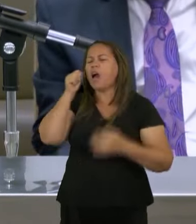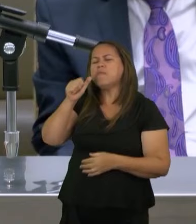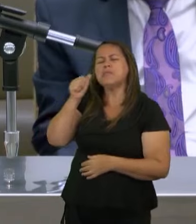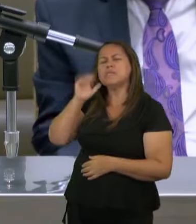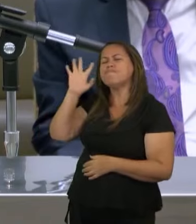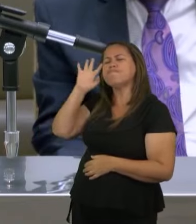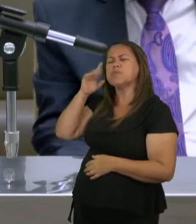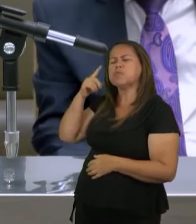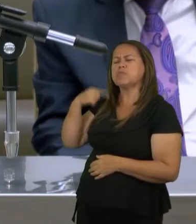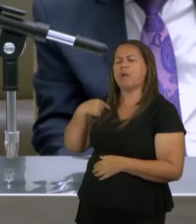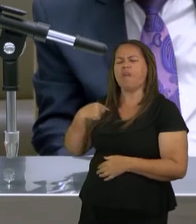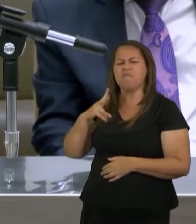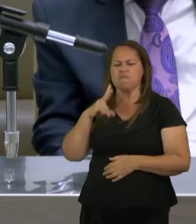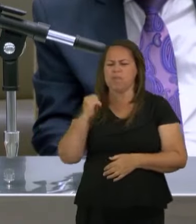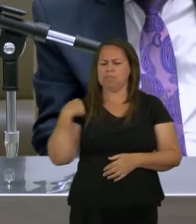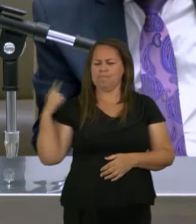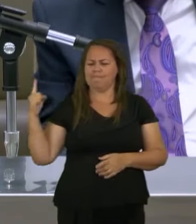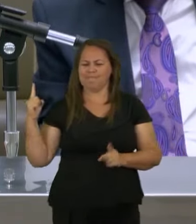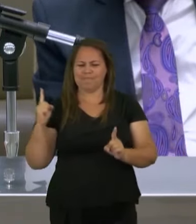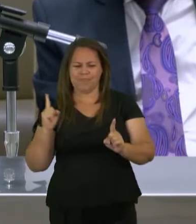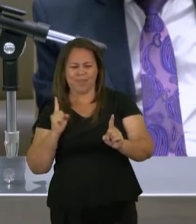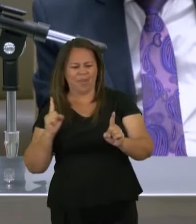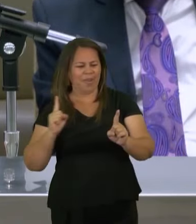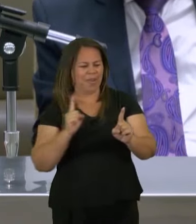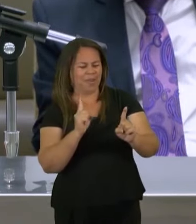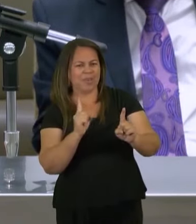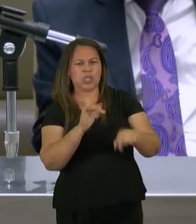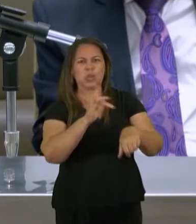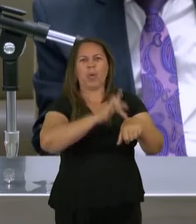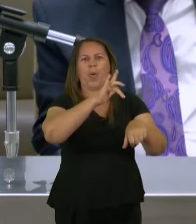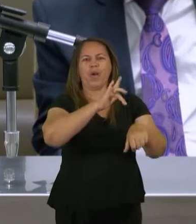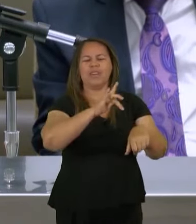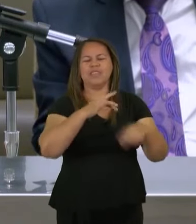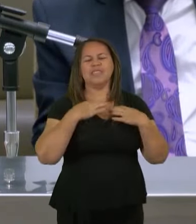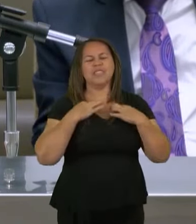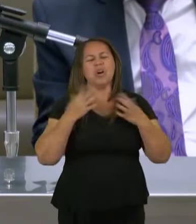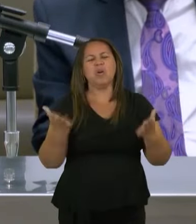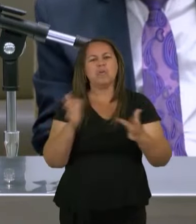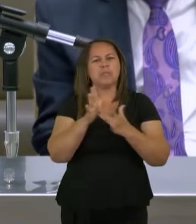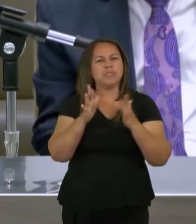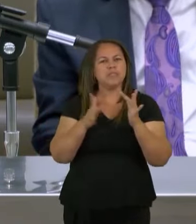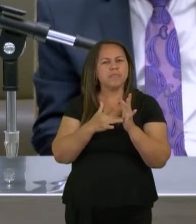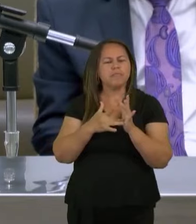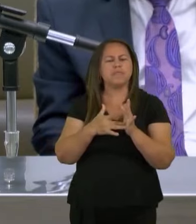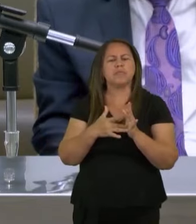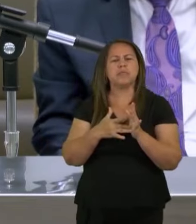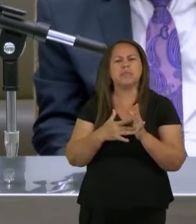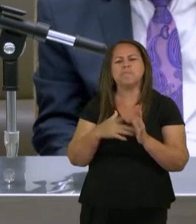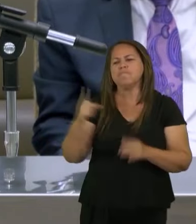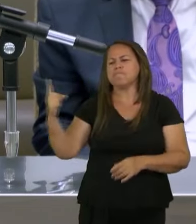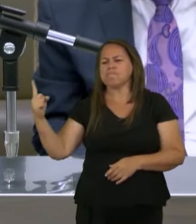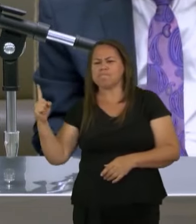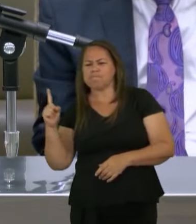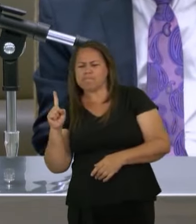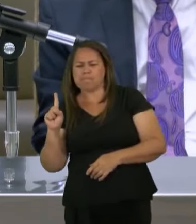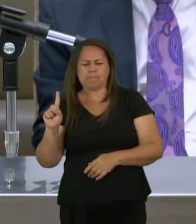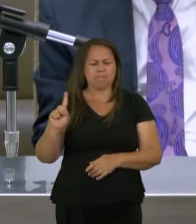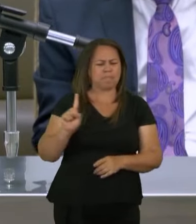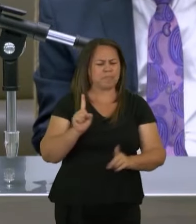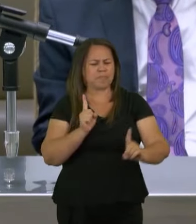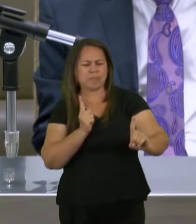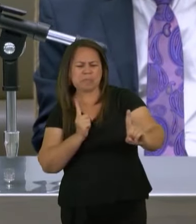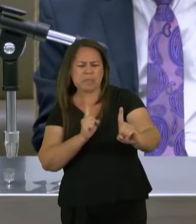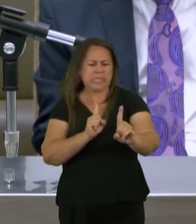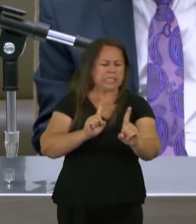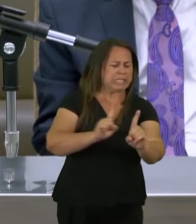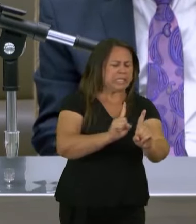até Jesus e tocar na orla da sua veste. Chegando por detrás dele, tocou na orla da